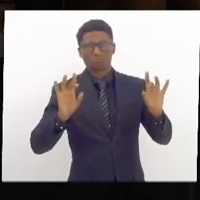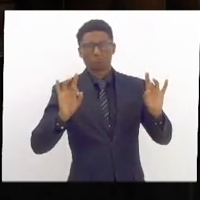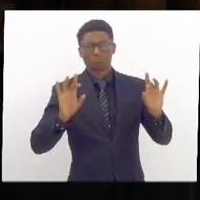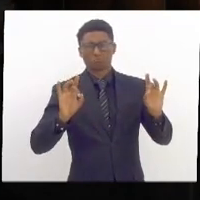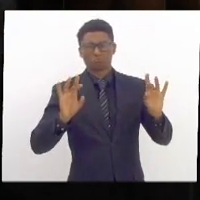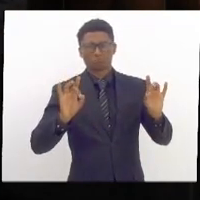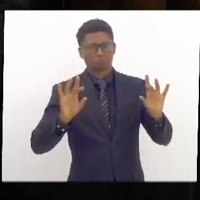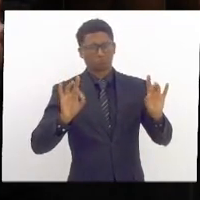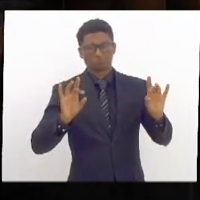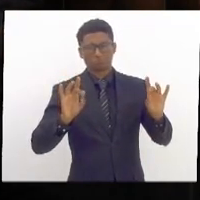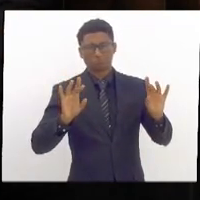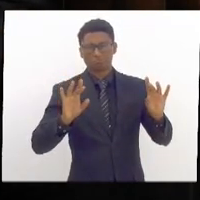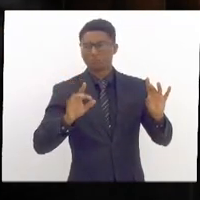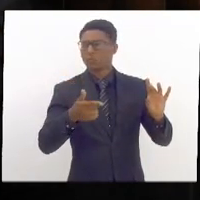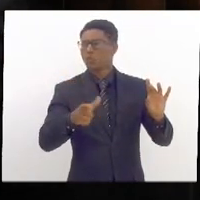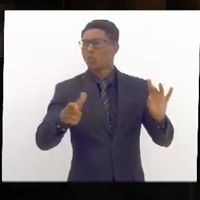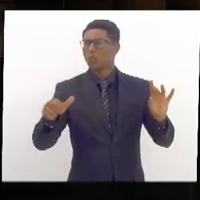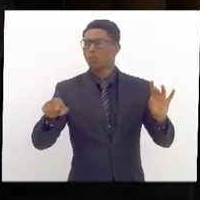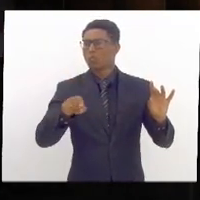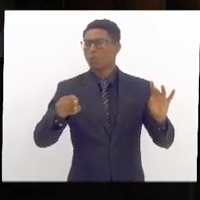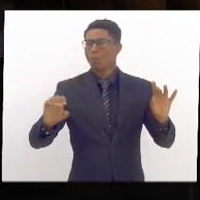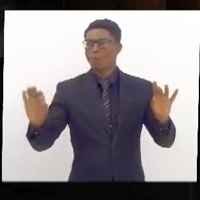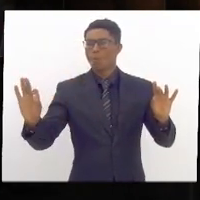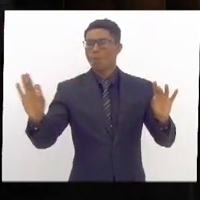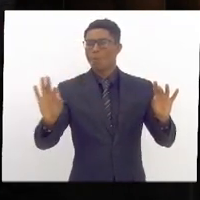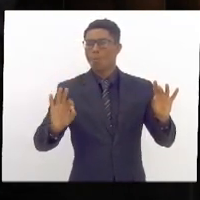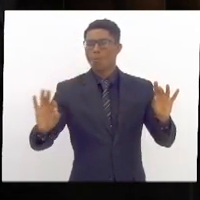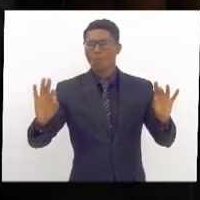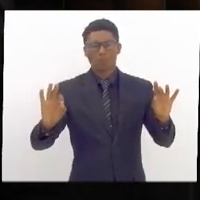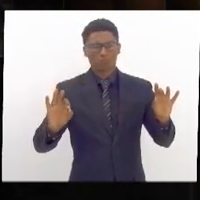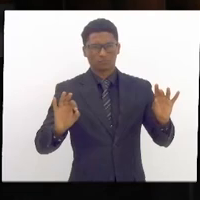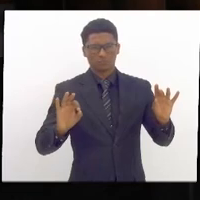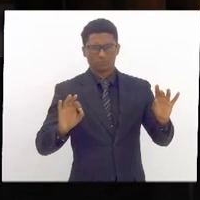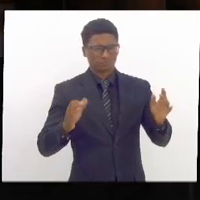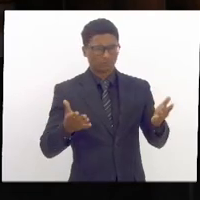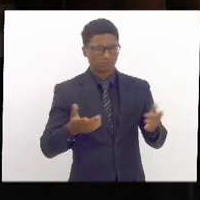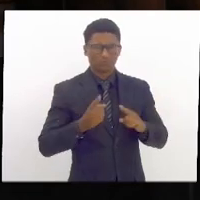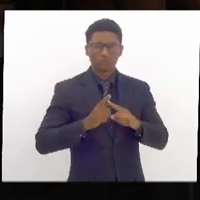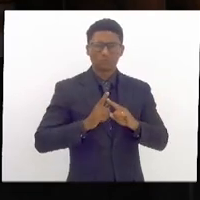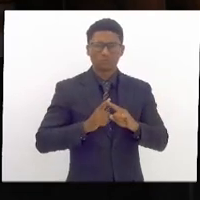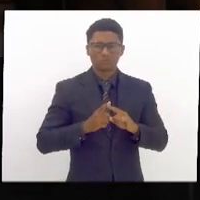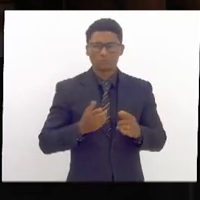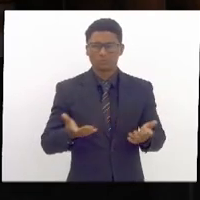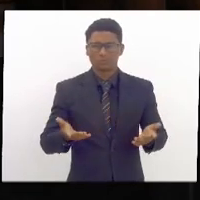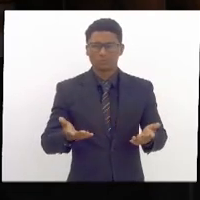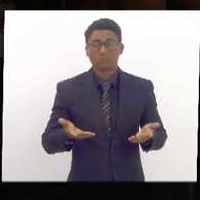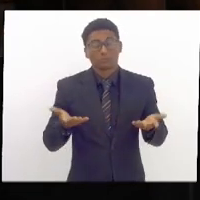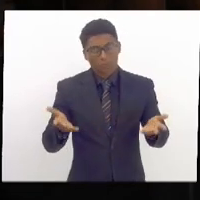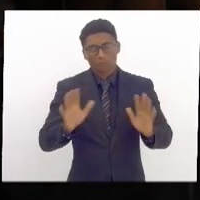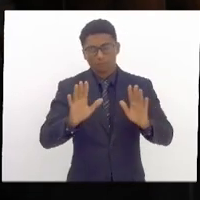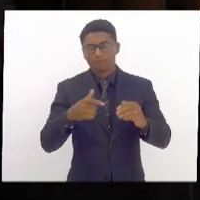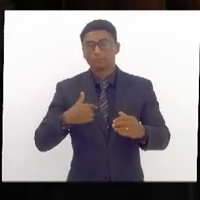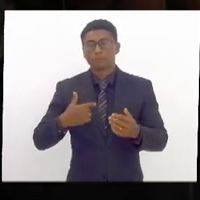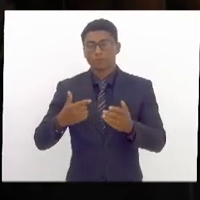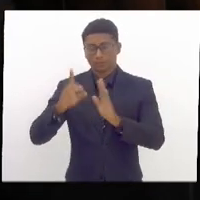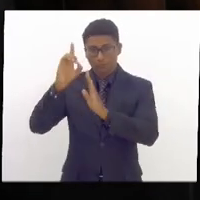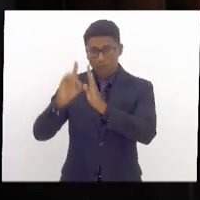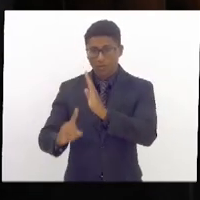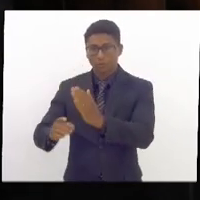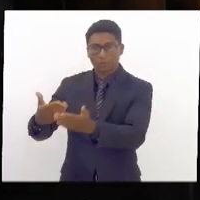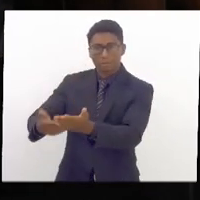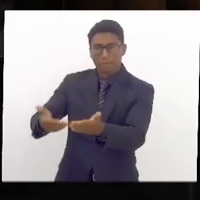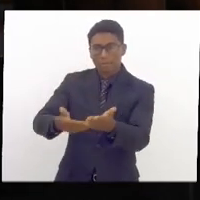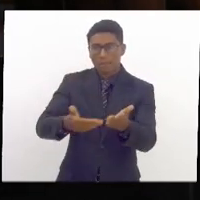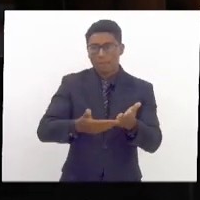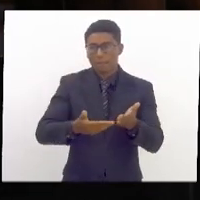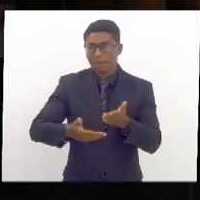detrimento de todas as outras? Mas ainda nesse contexto de perdas e retrocessos em direitos e de empobrecimento